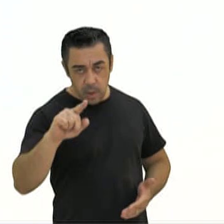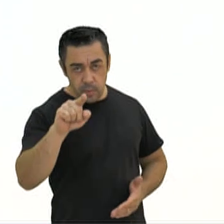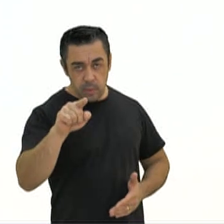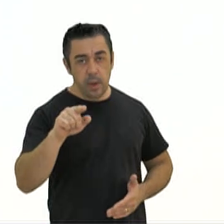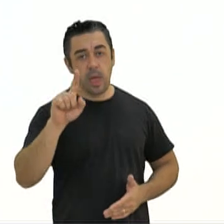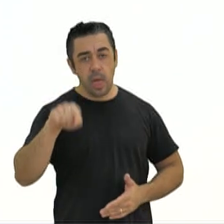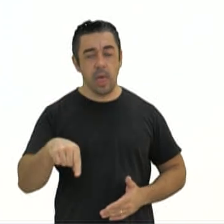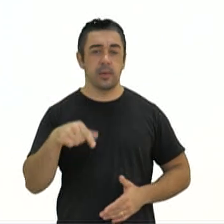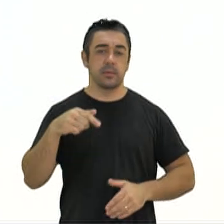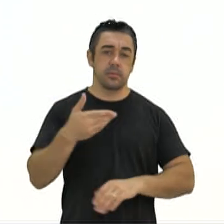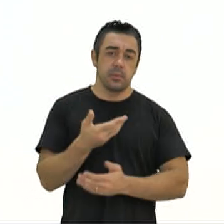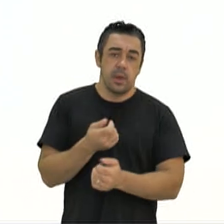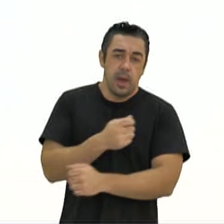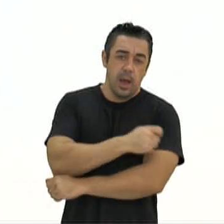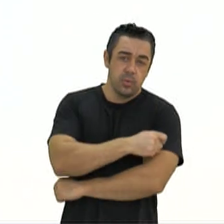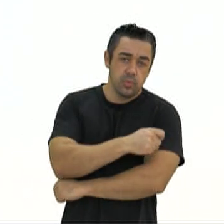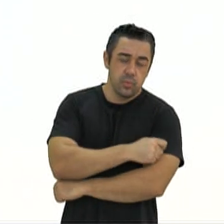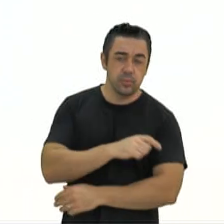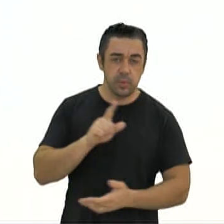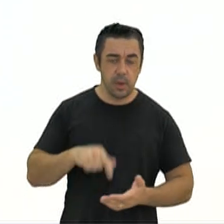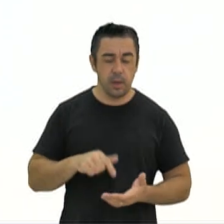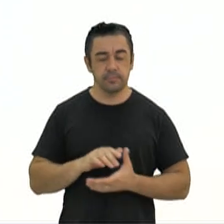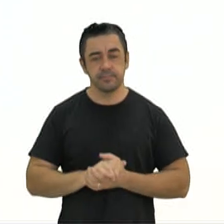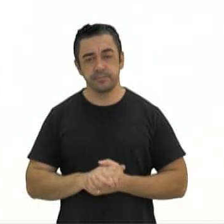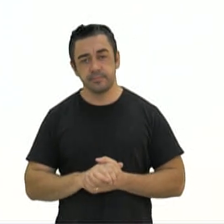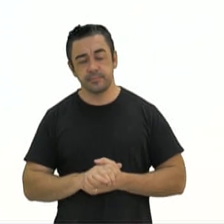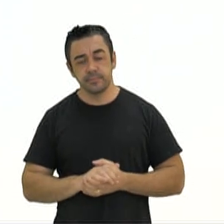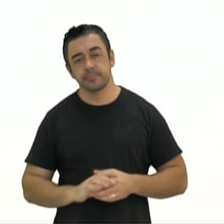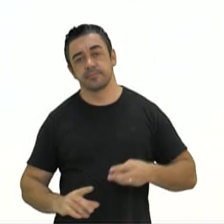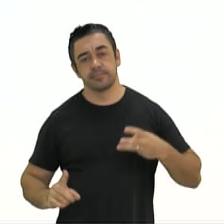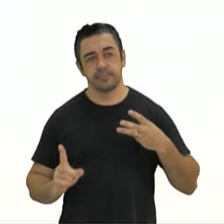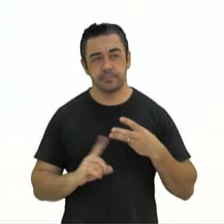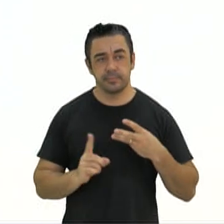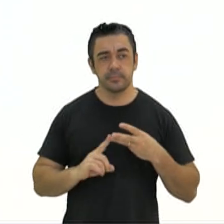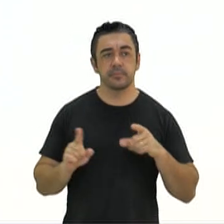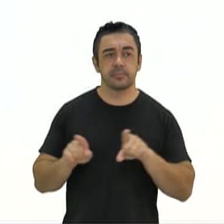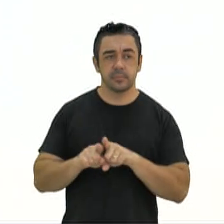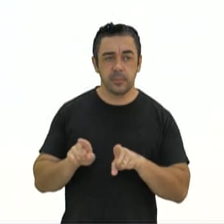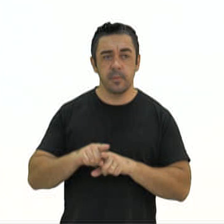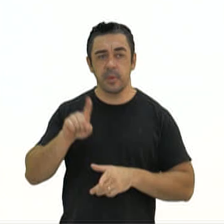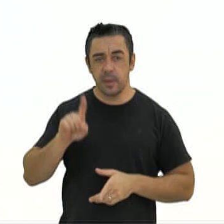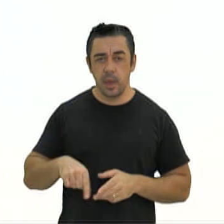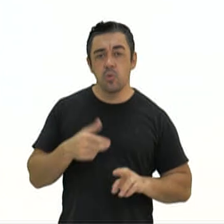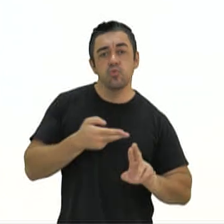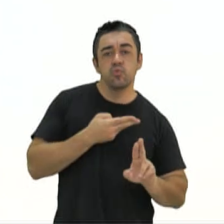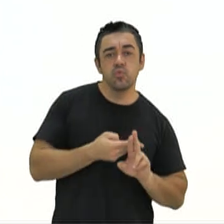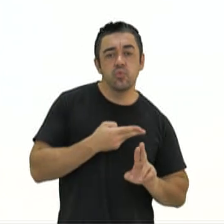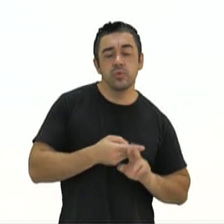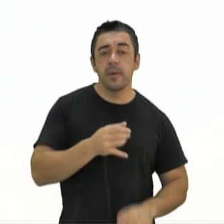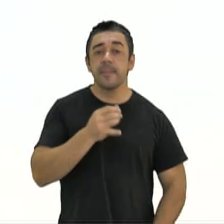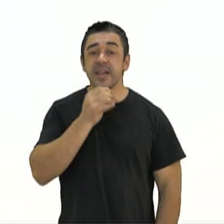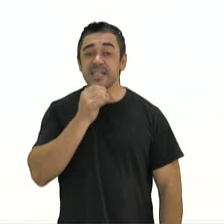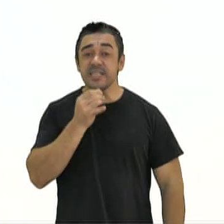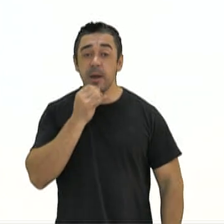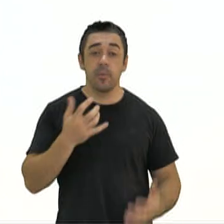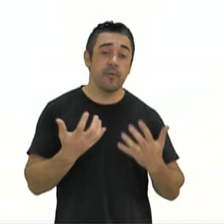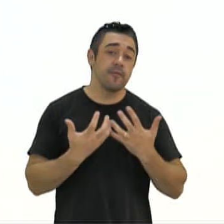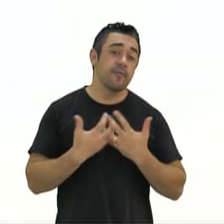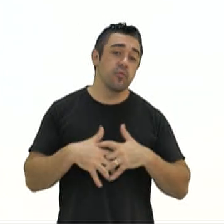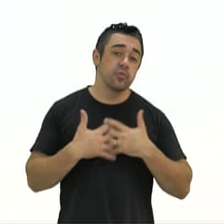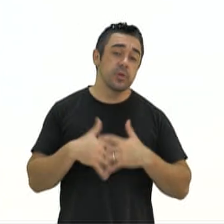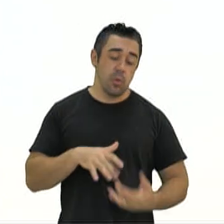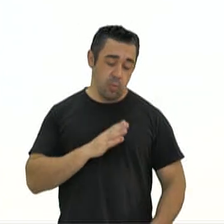estudante, ok? Então, define aquilo com o qual se trabalha. Também expressa serventia. Por exemplo, a função